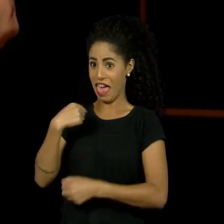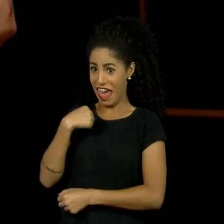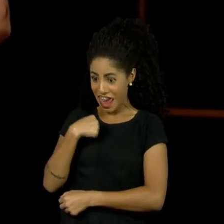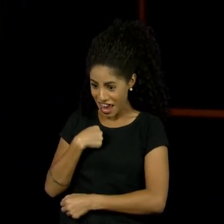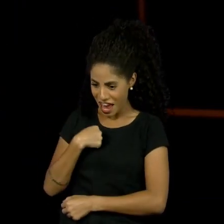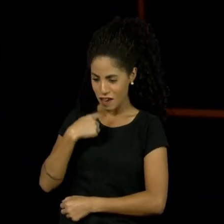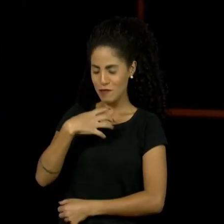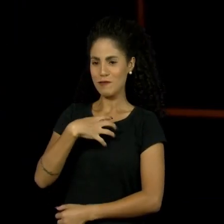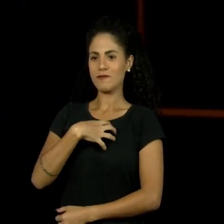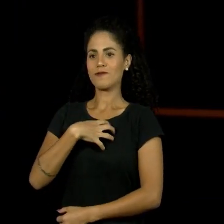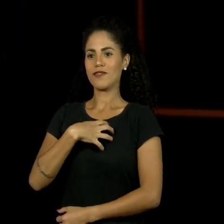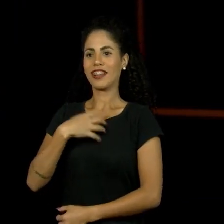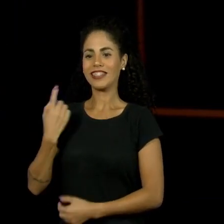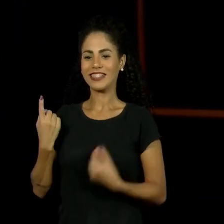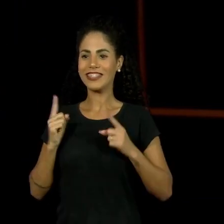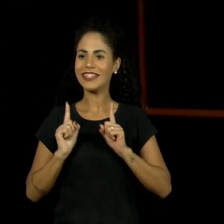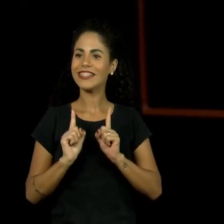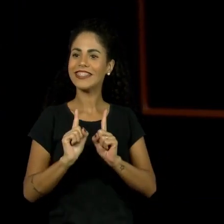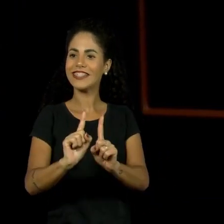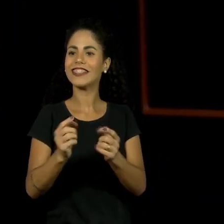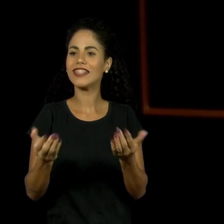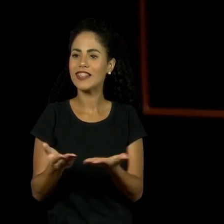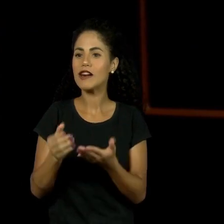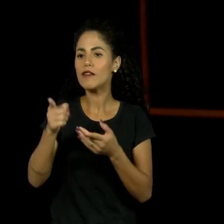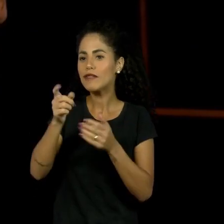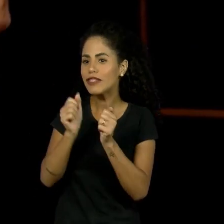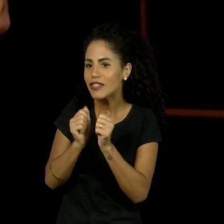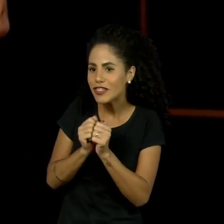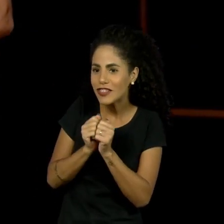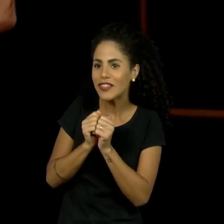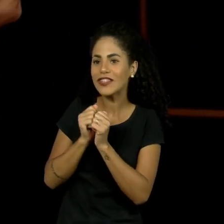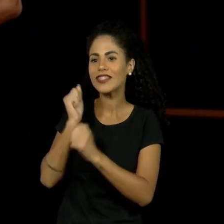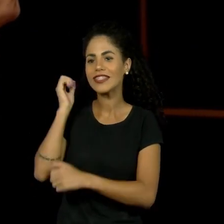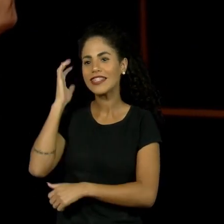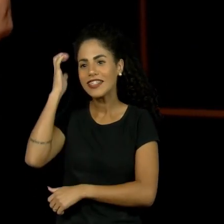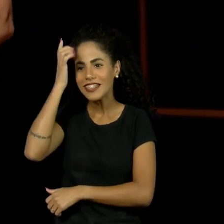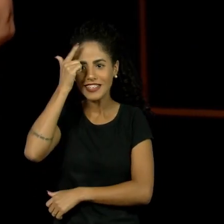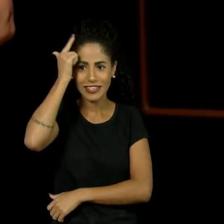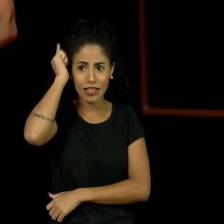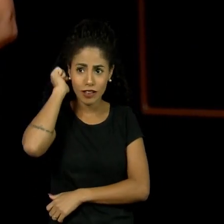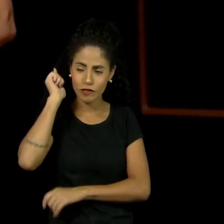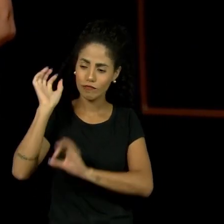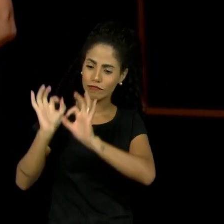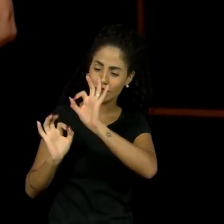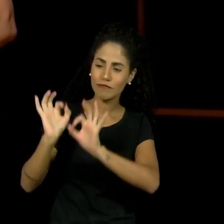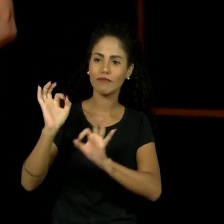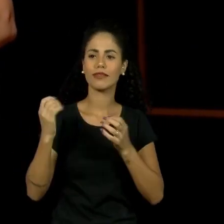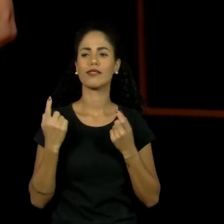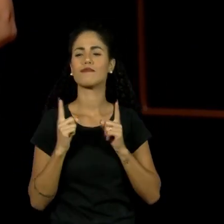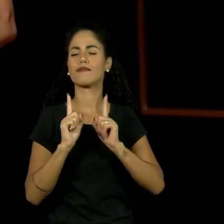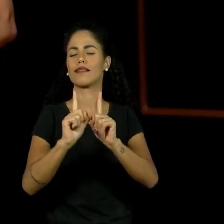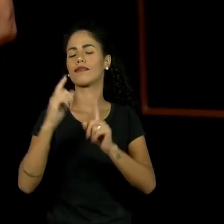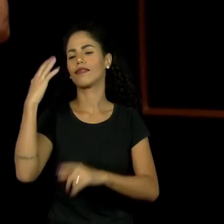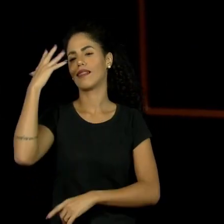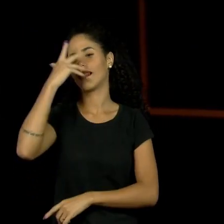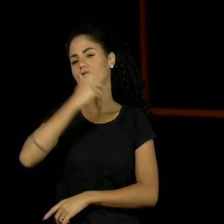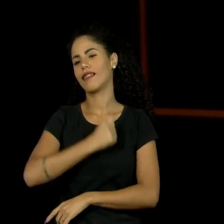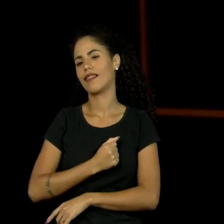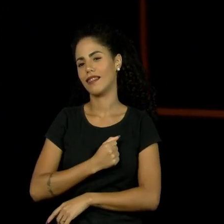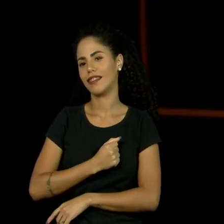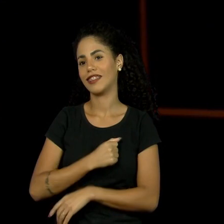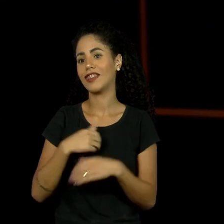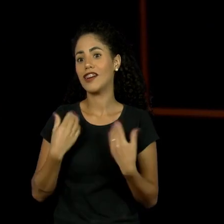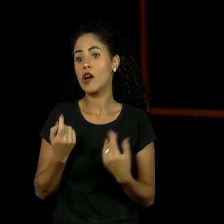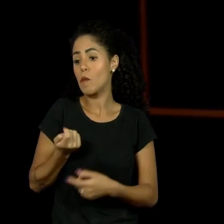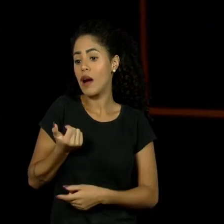de poder, te rever, Atílio, te rever, Cris, e participar desse projeto, desse programa tão lindo, prestes a